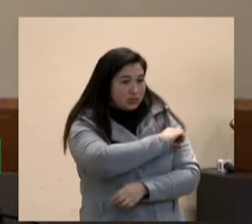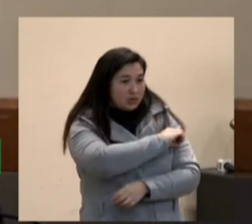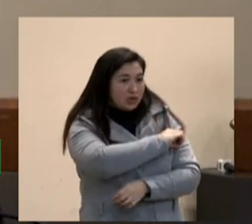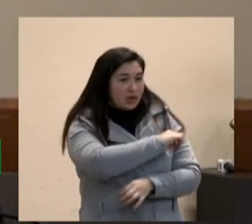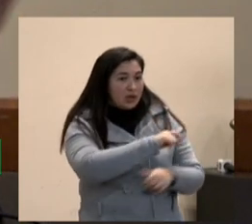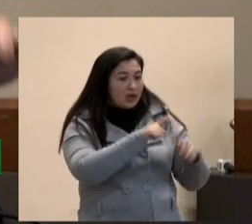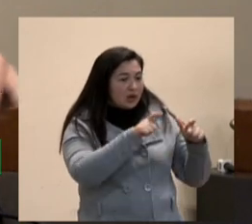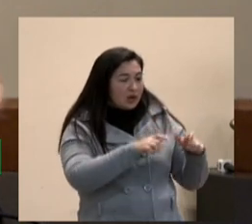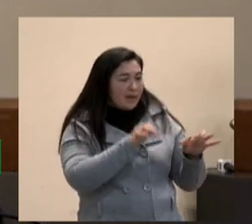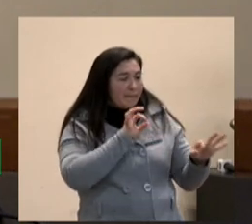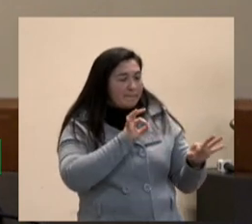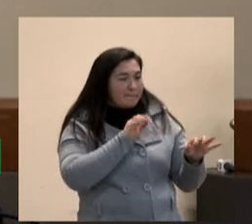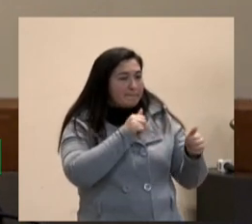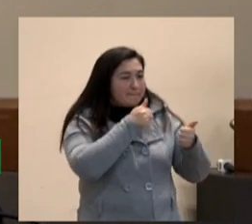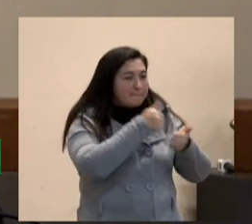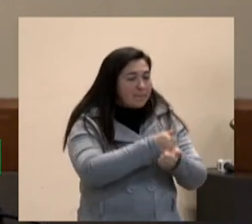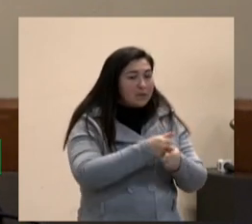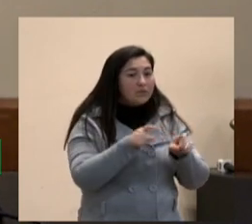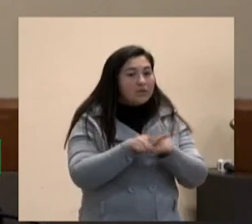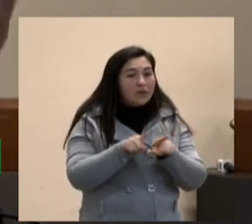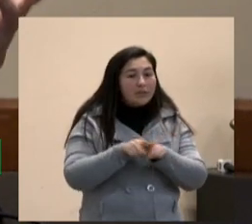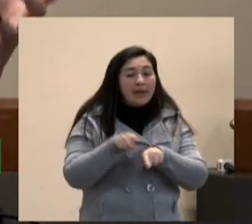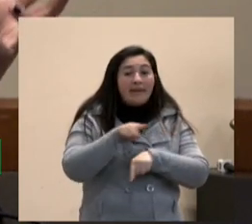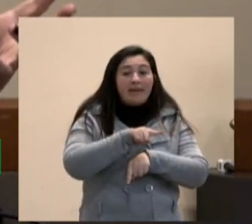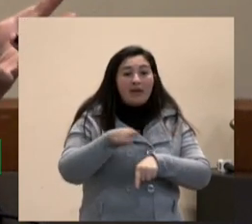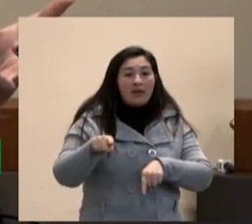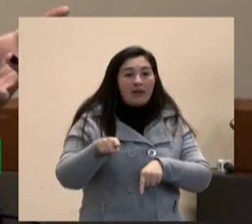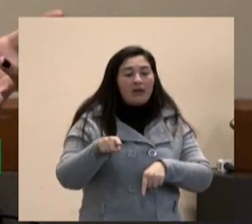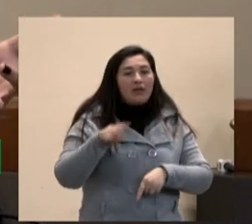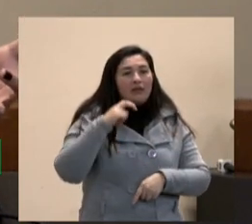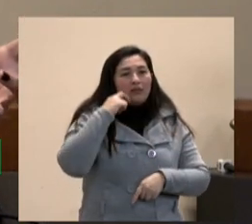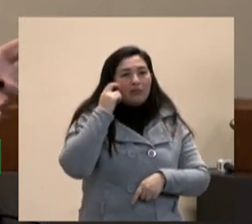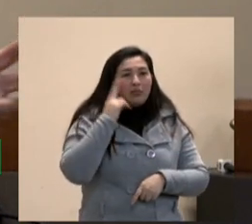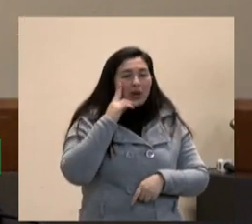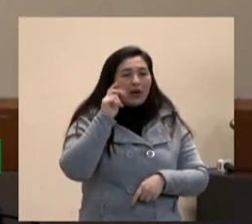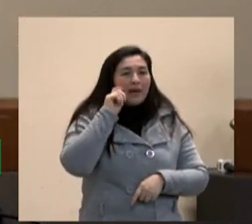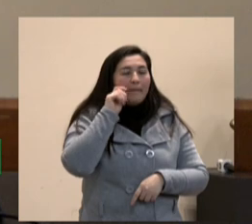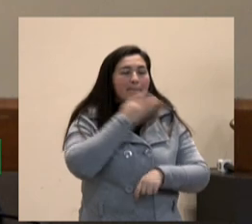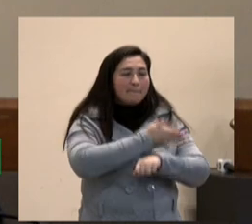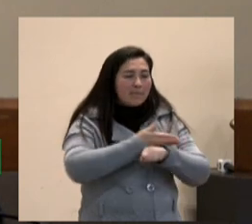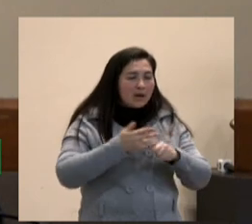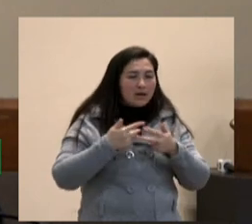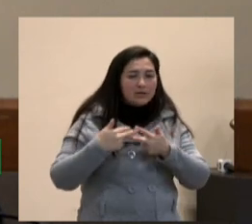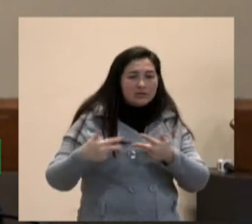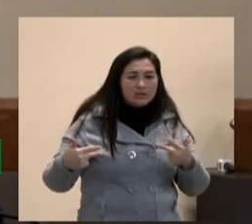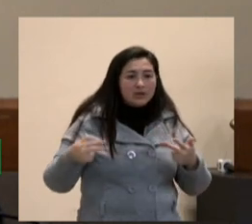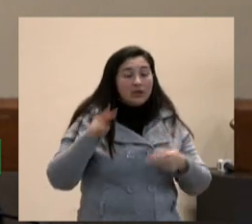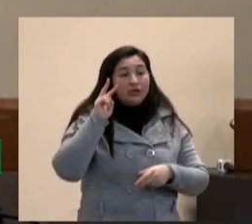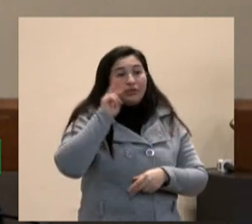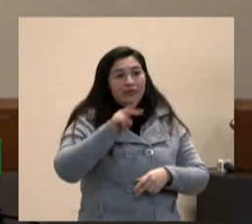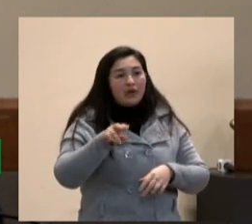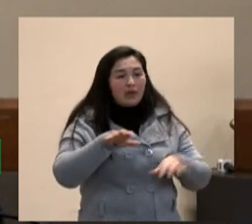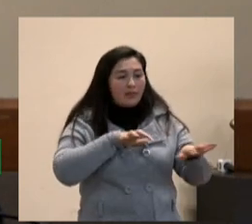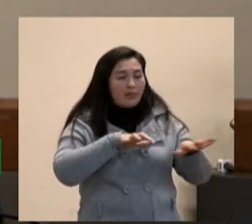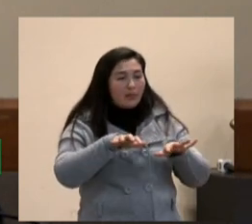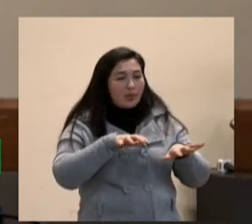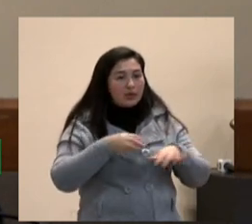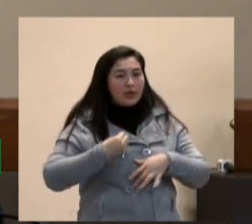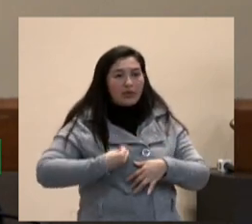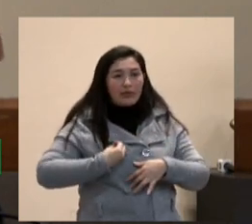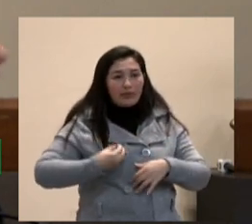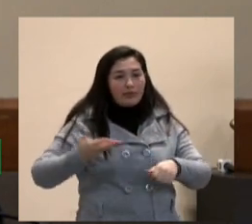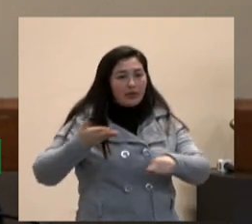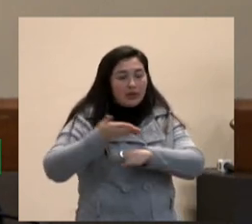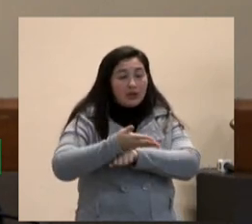raça e etnia, local de moradia, olhando para os grupos sociais específicos, né? Nós temos vivenciado em movimentos de presença de